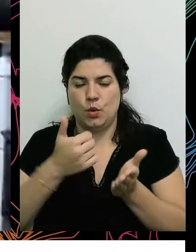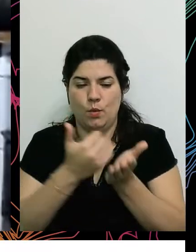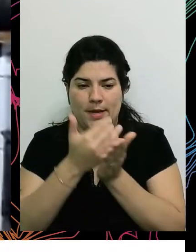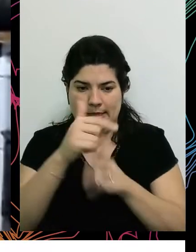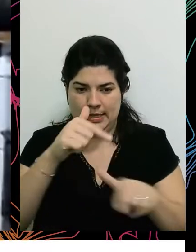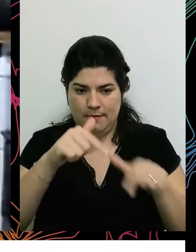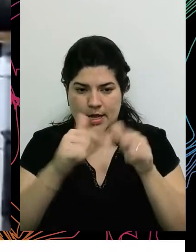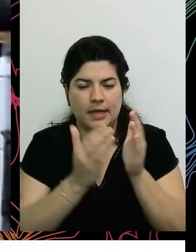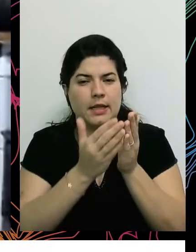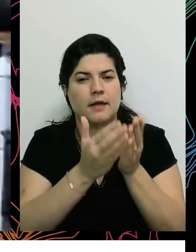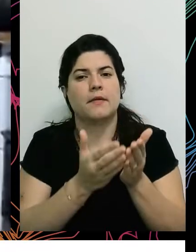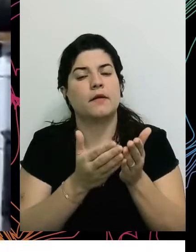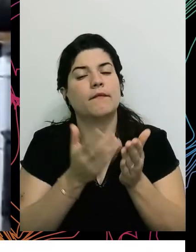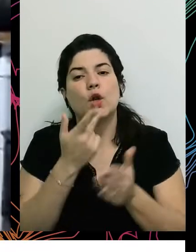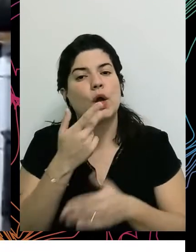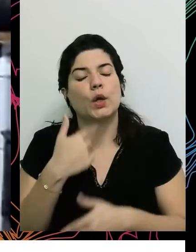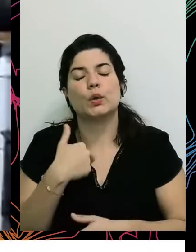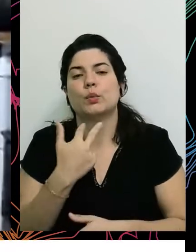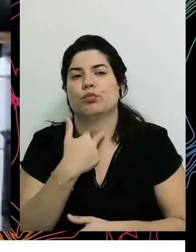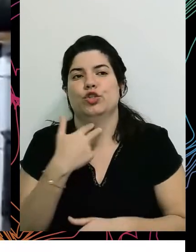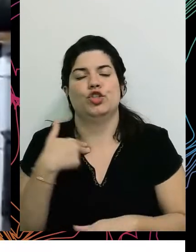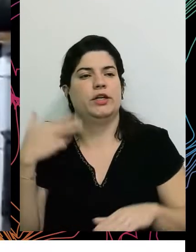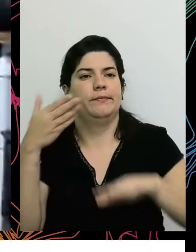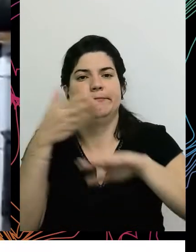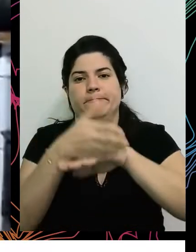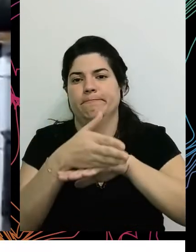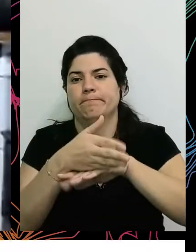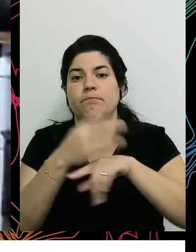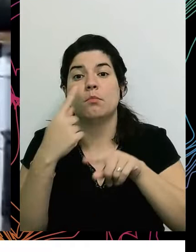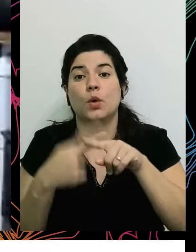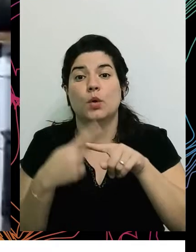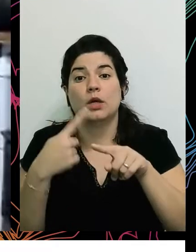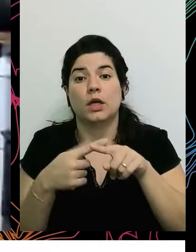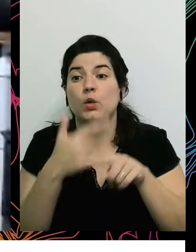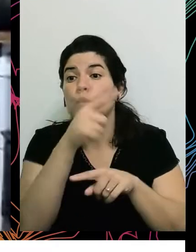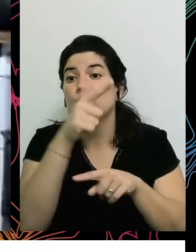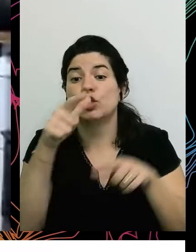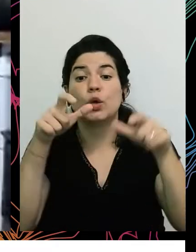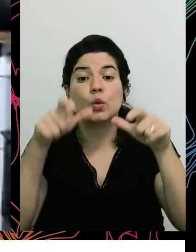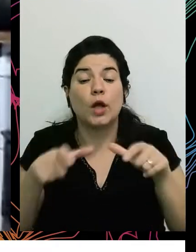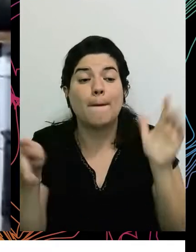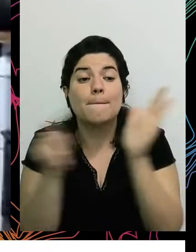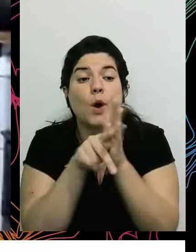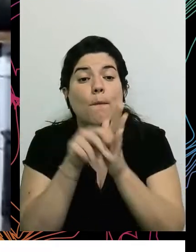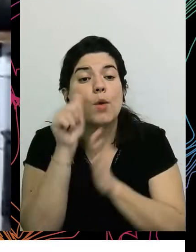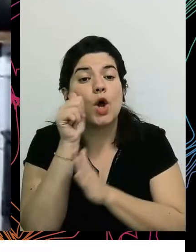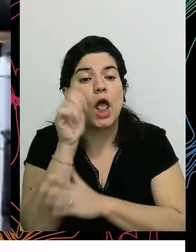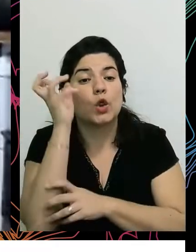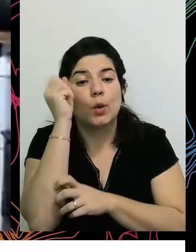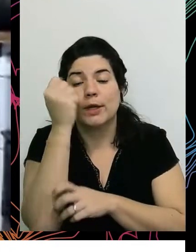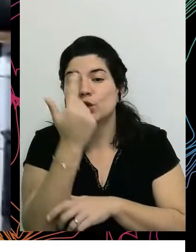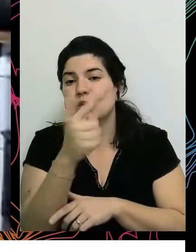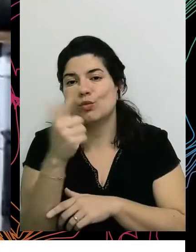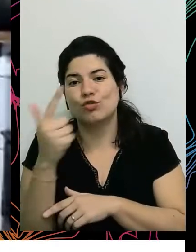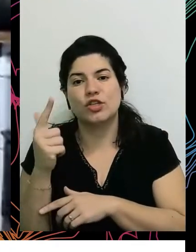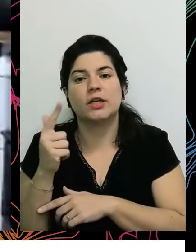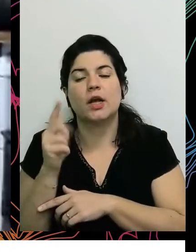eu não poderia embarcar lá porque não havia instalações femininas para que eu fizesse